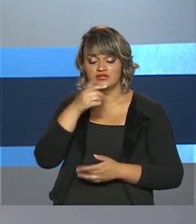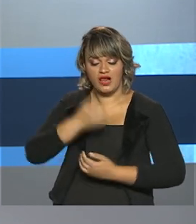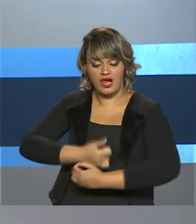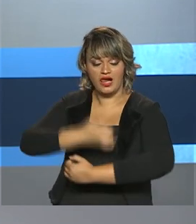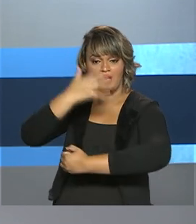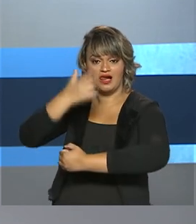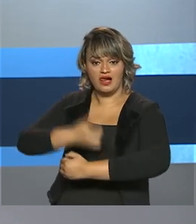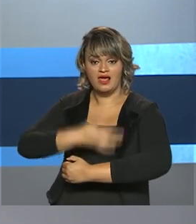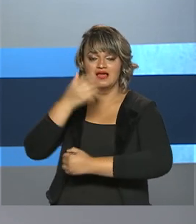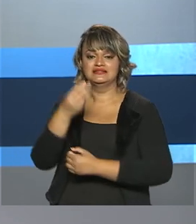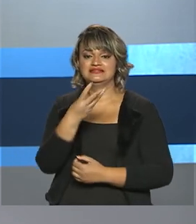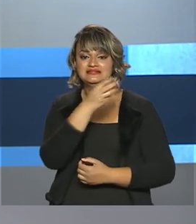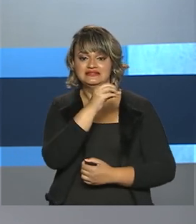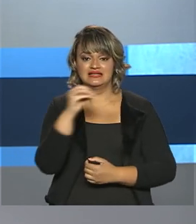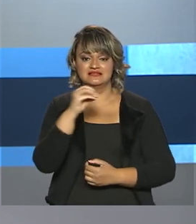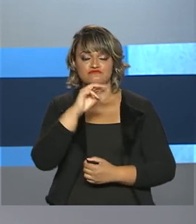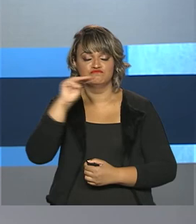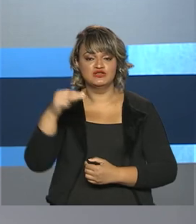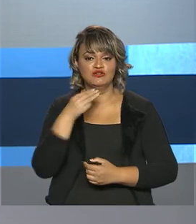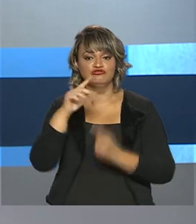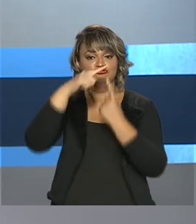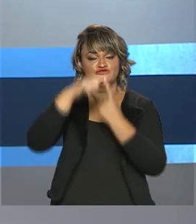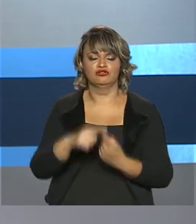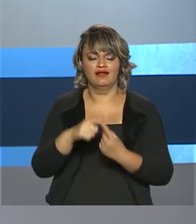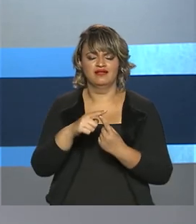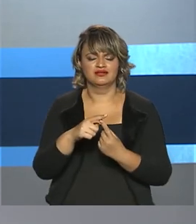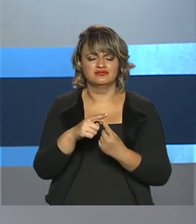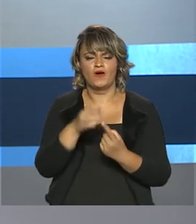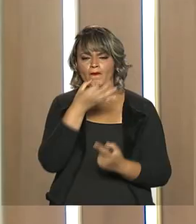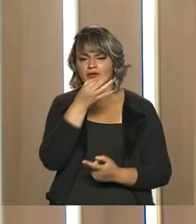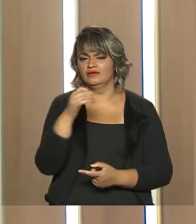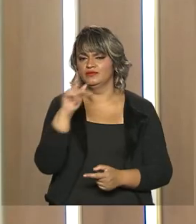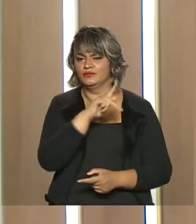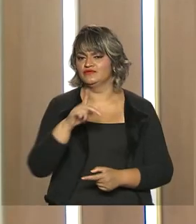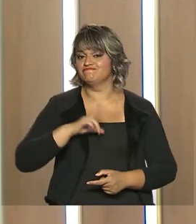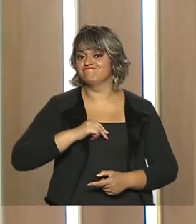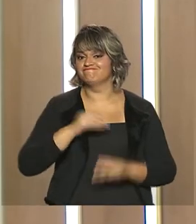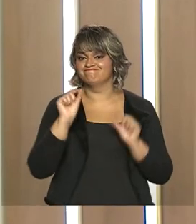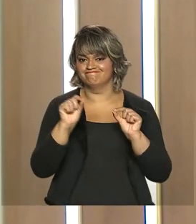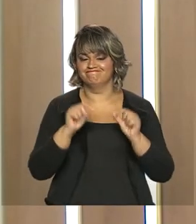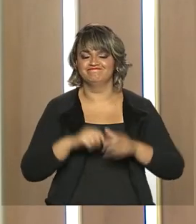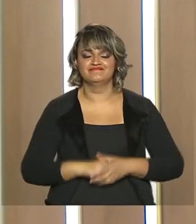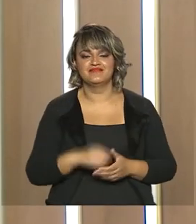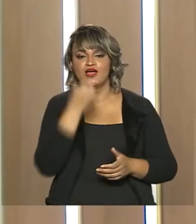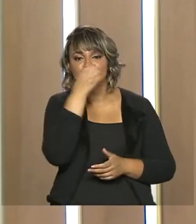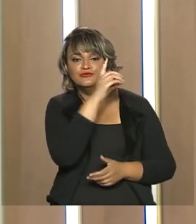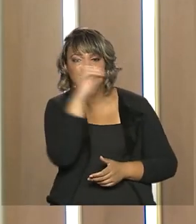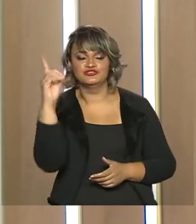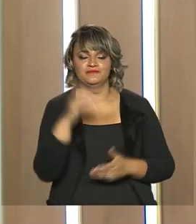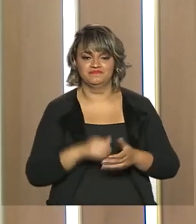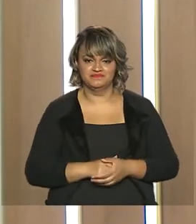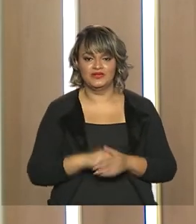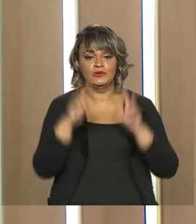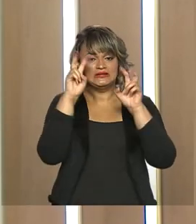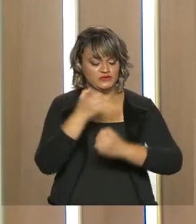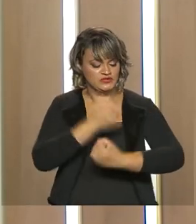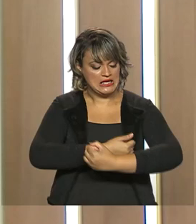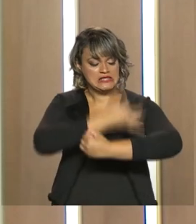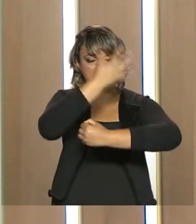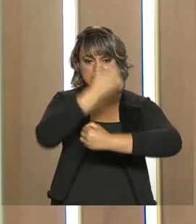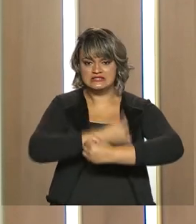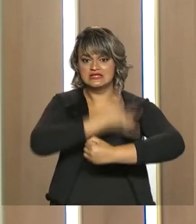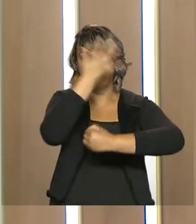quase 300 milhões de toneladas de grãos tem comenta Ricardo Caldas Oi bom dia bom dia a todos